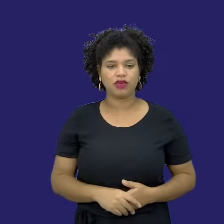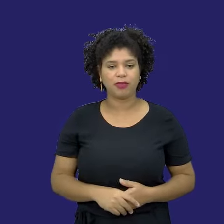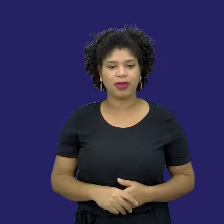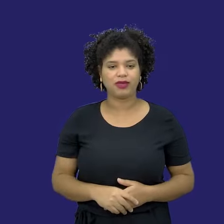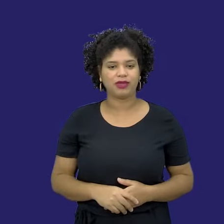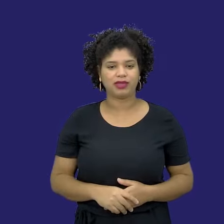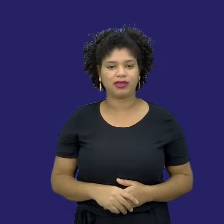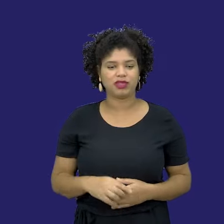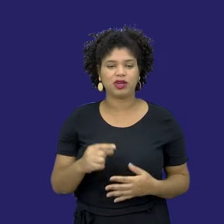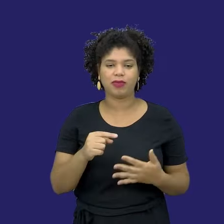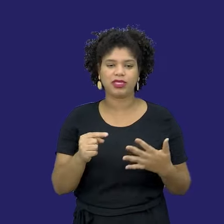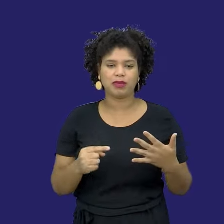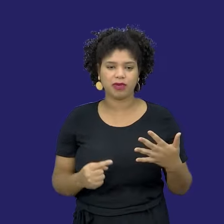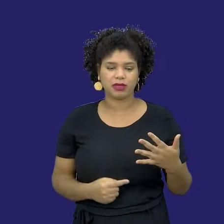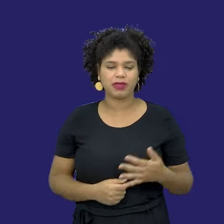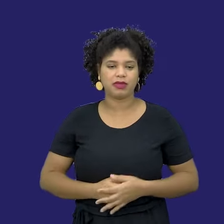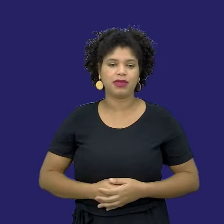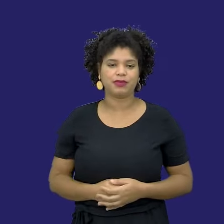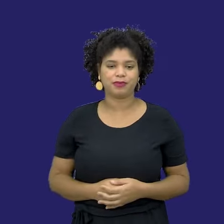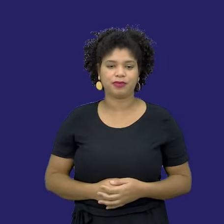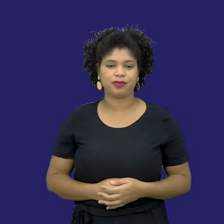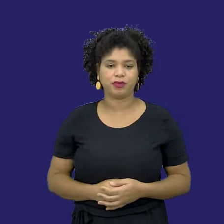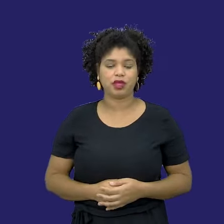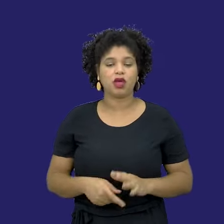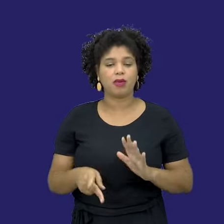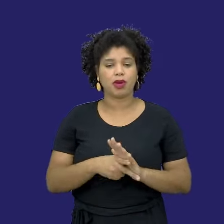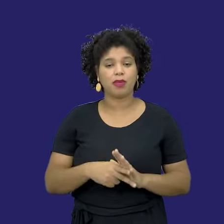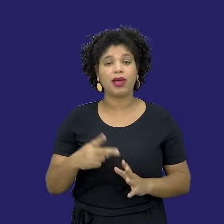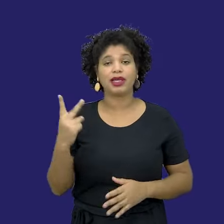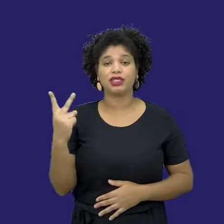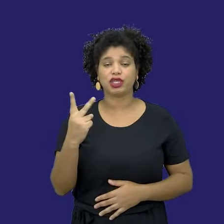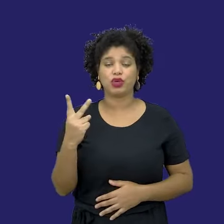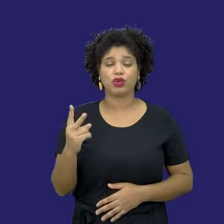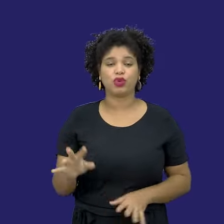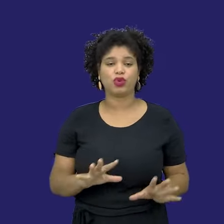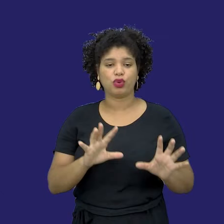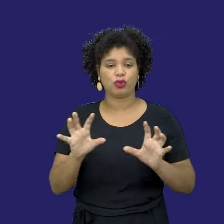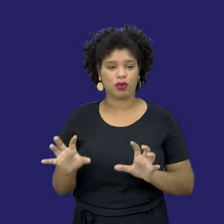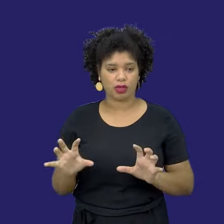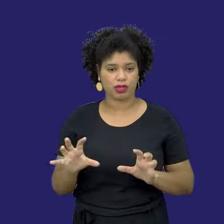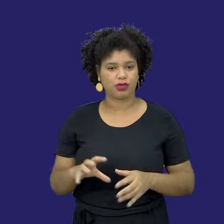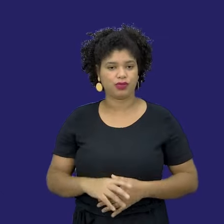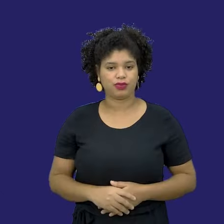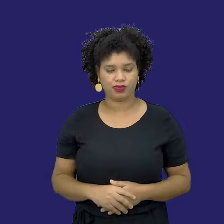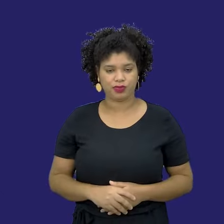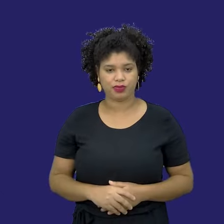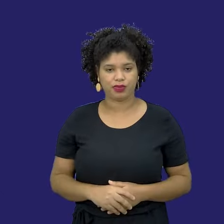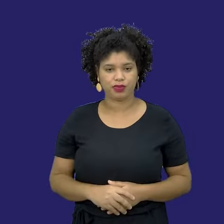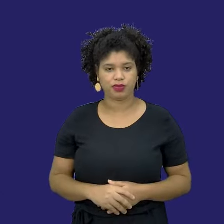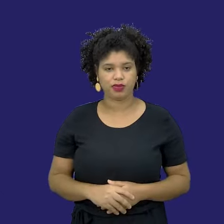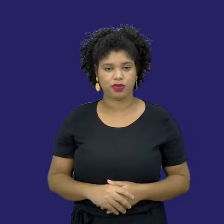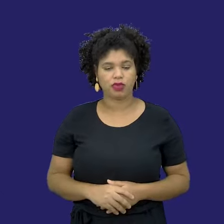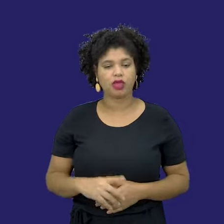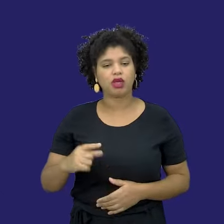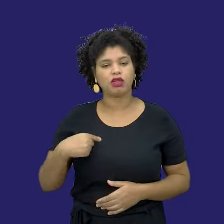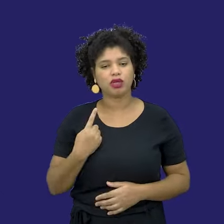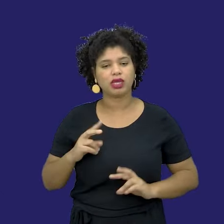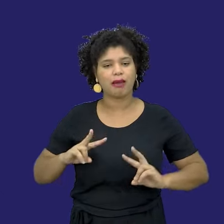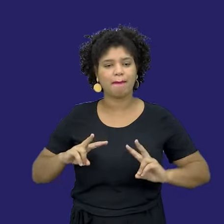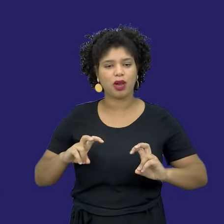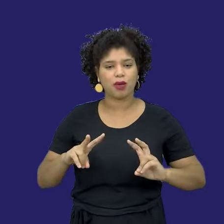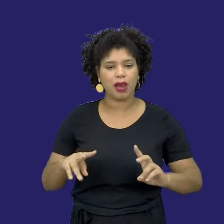Agora, nós iniciaremos o segundo momento. No segundo momento, nós iremos